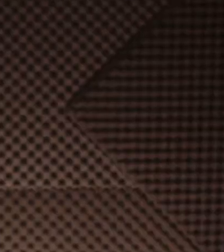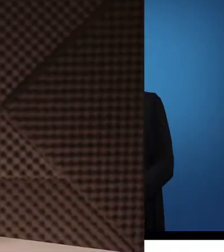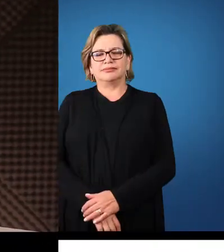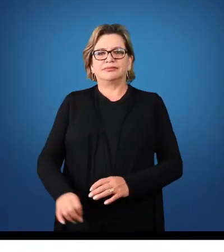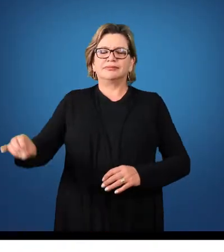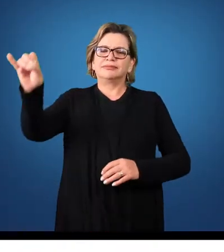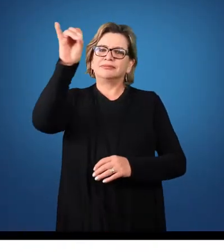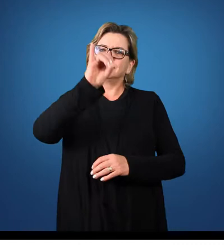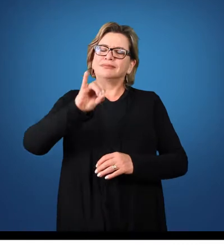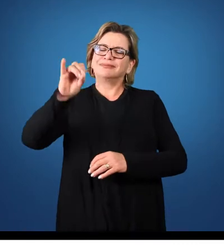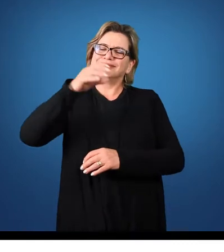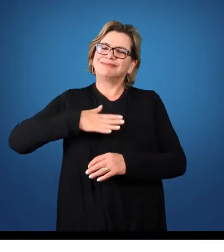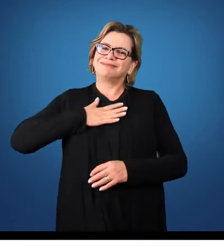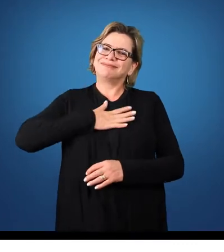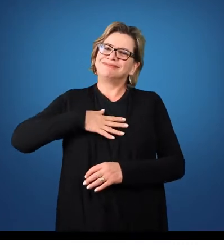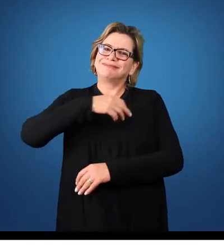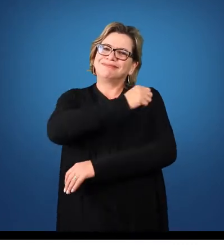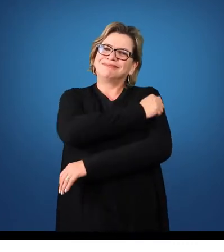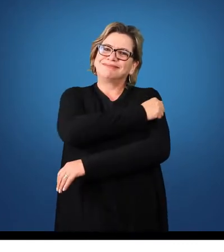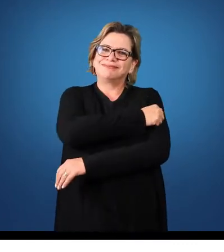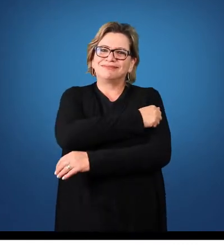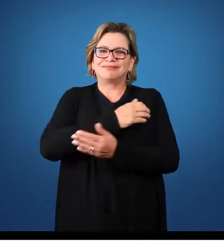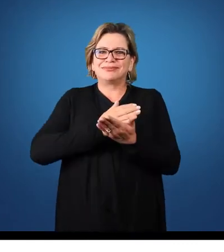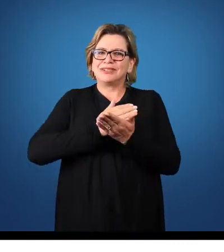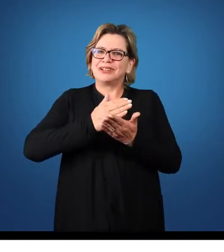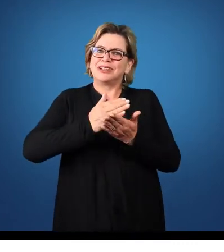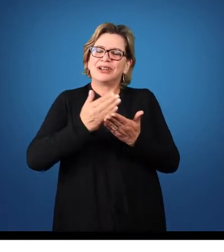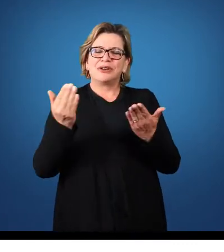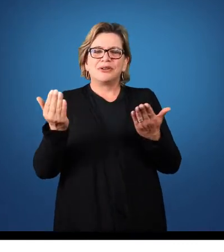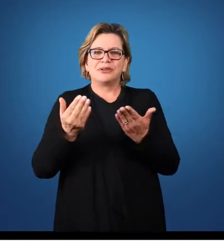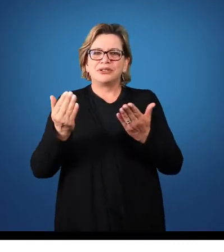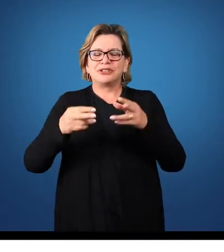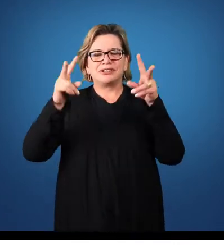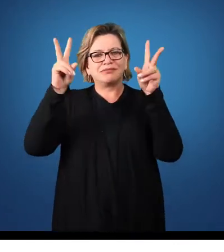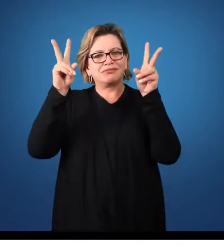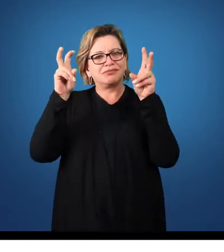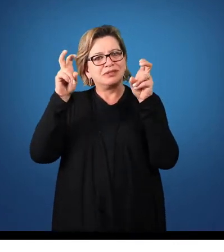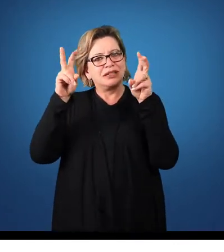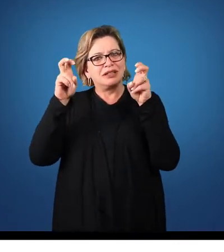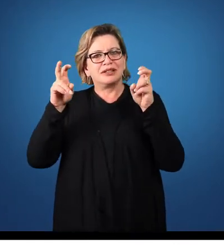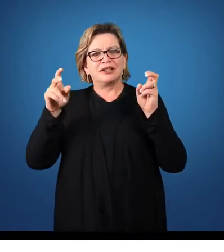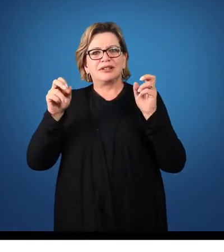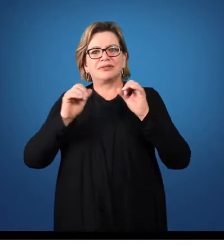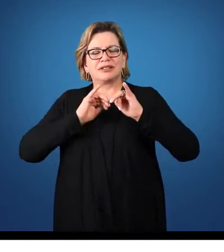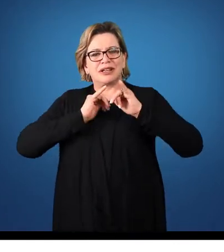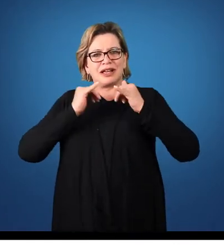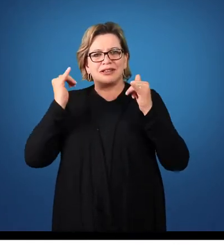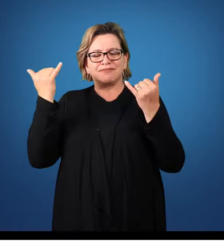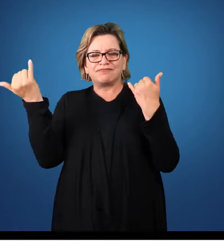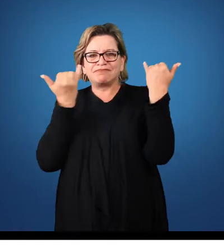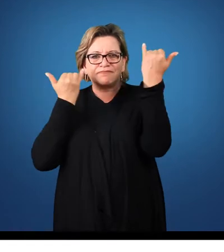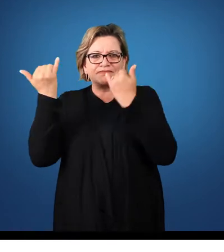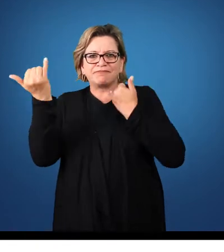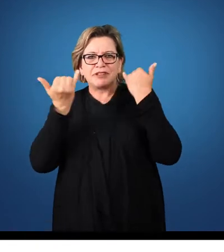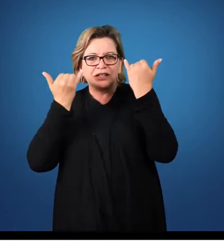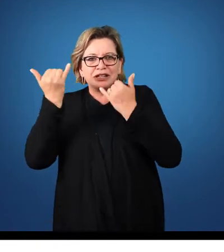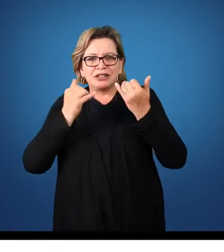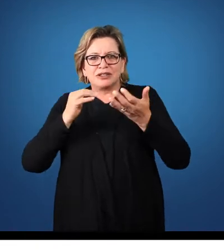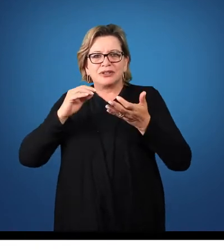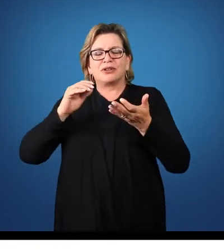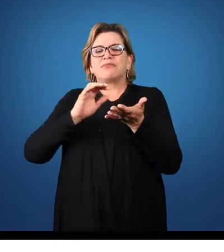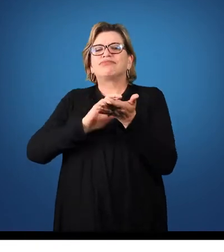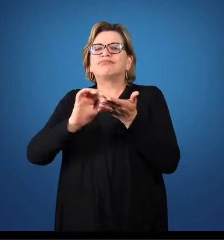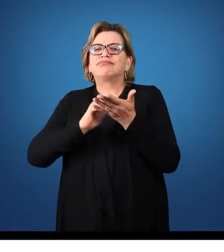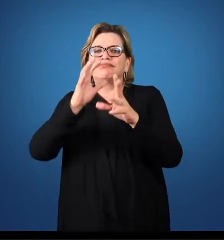Olá, caros alunos, vamos iniciar hoje com a nossa temática de informações contábeis e sistemas